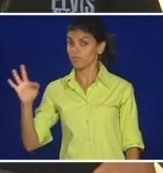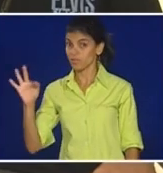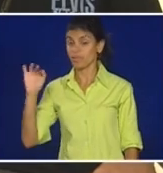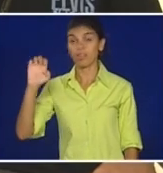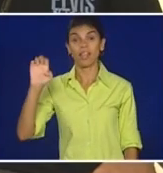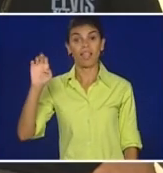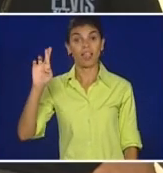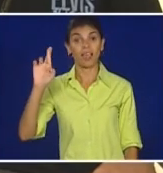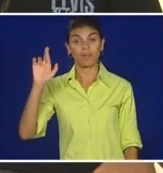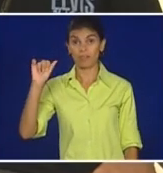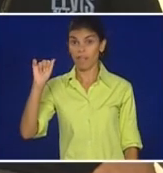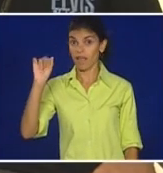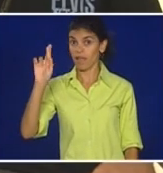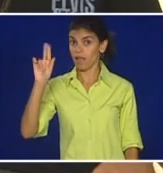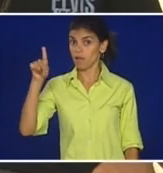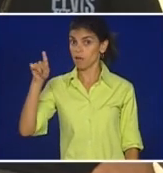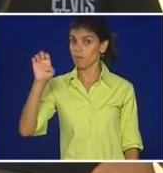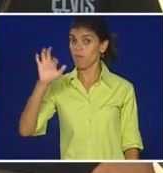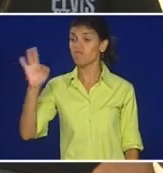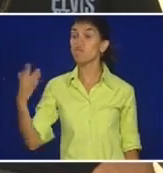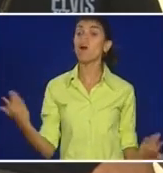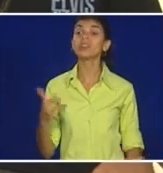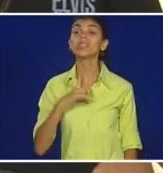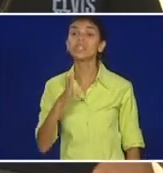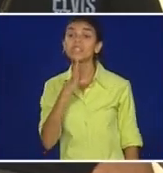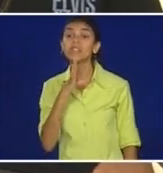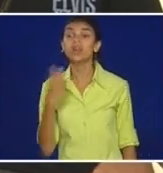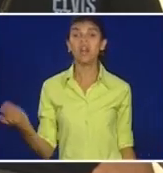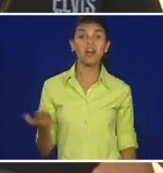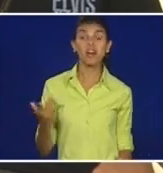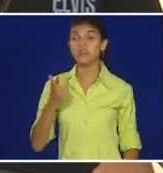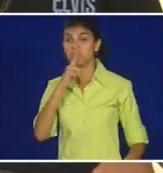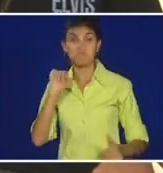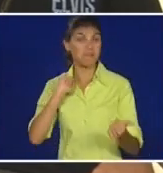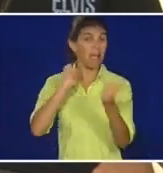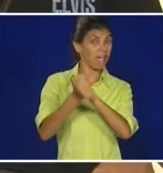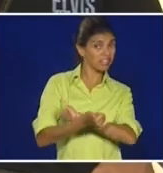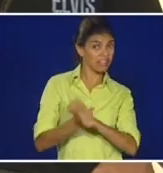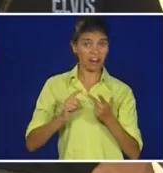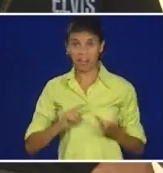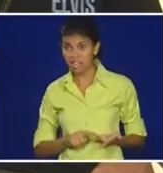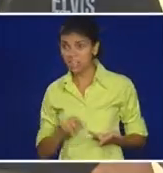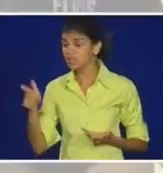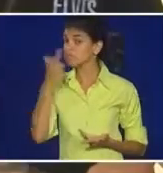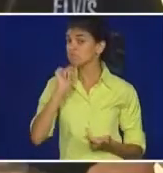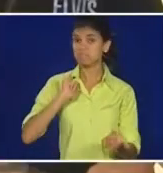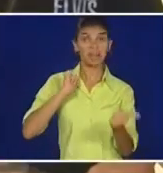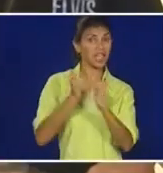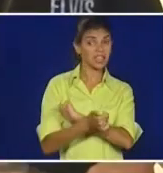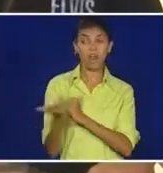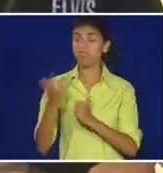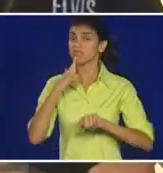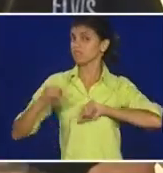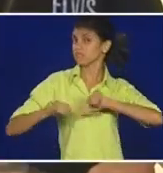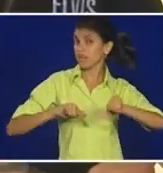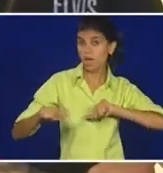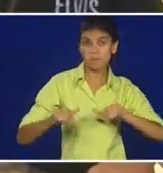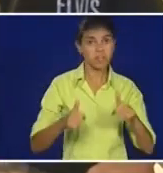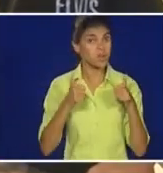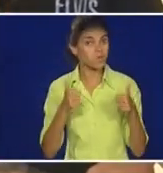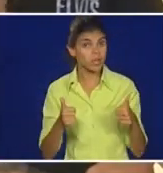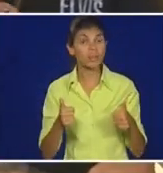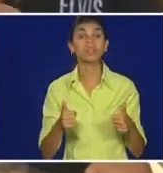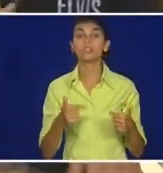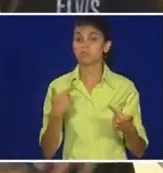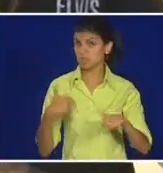E hoje ele está aí, atleta. Hoje você é um atleta, hoje você trabalha. É o grupo. A